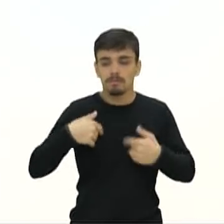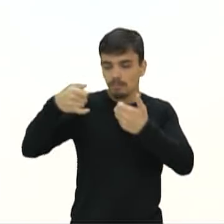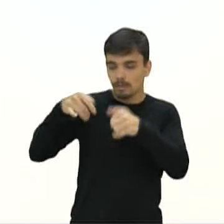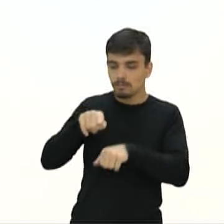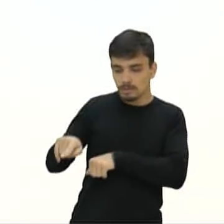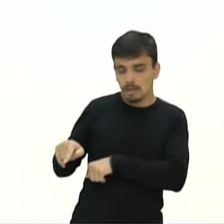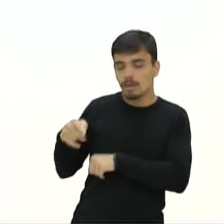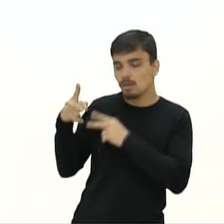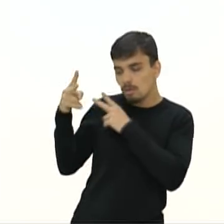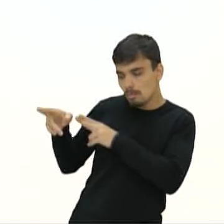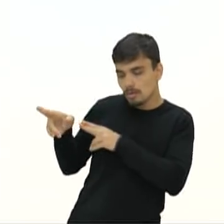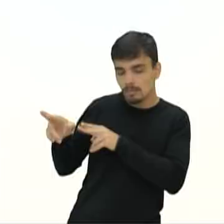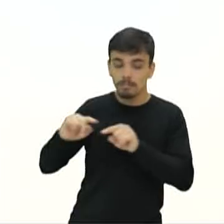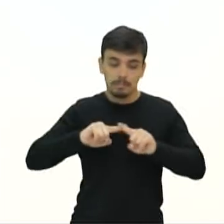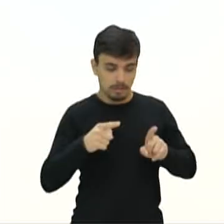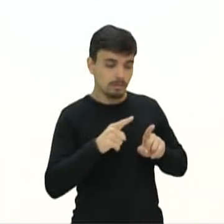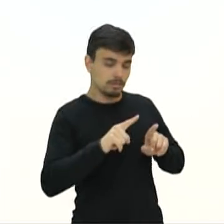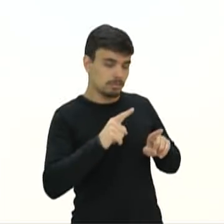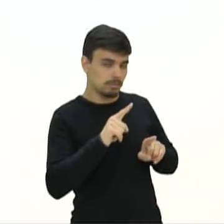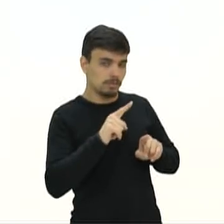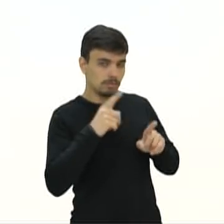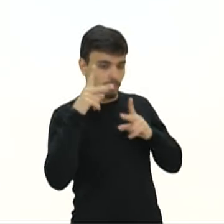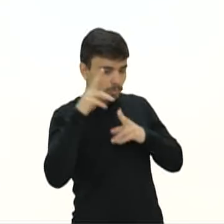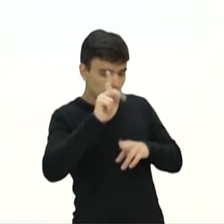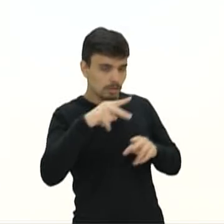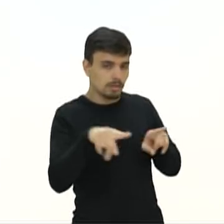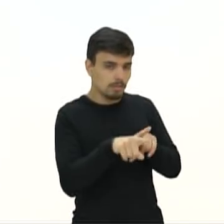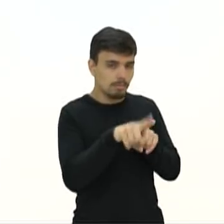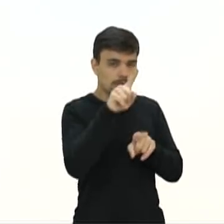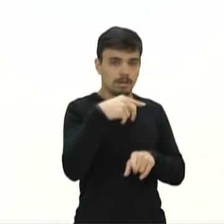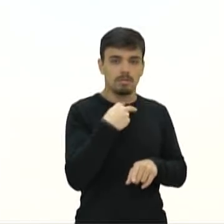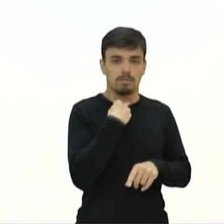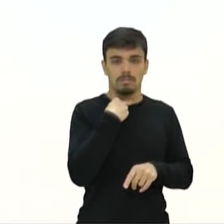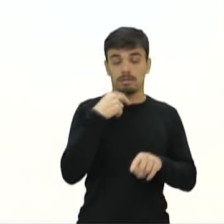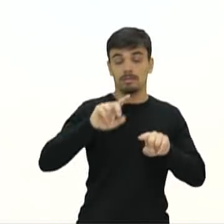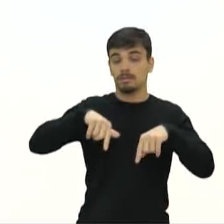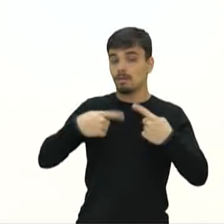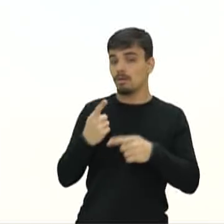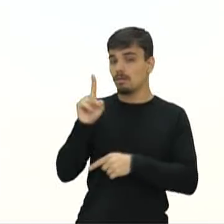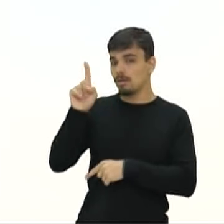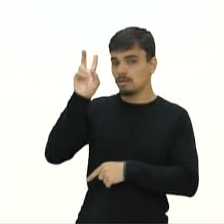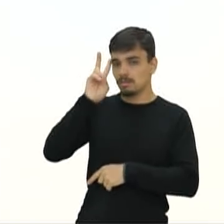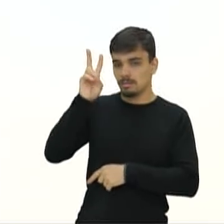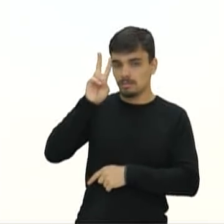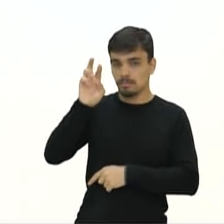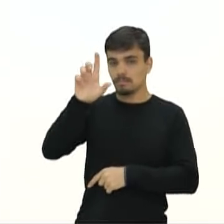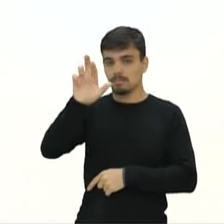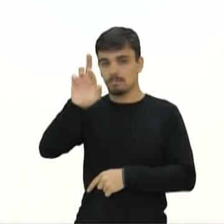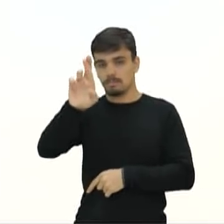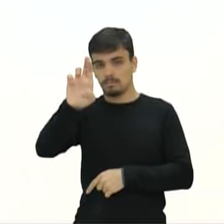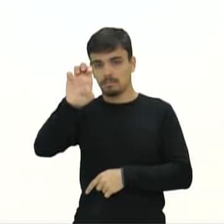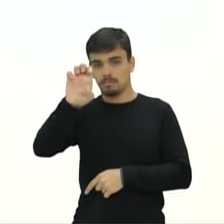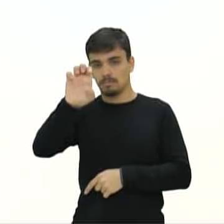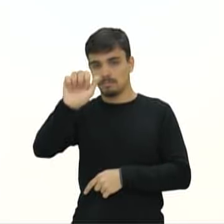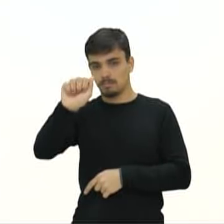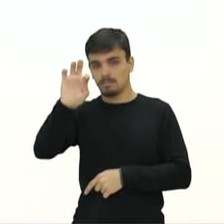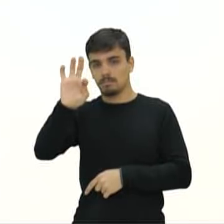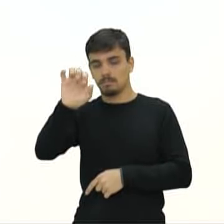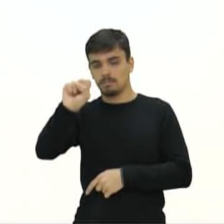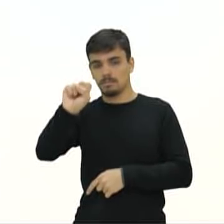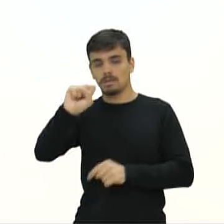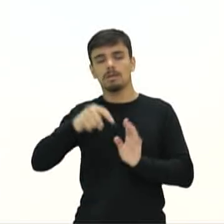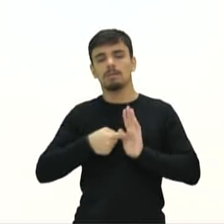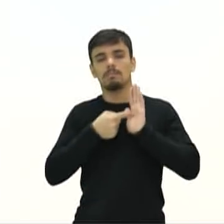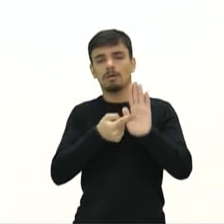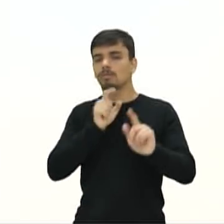dormindo. Dormindo também é estar ocupado. Então nessa historinha aqui, a palavra rats demonstra que ele não quer